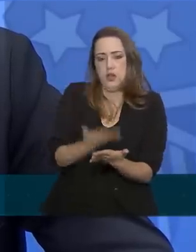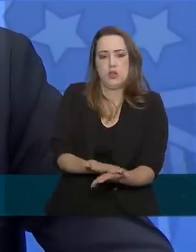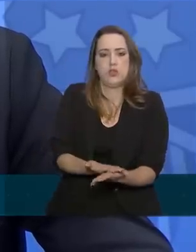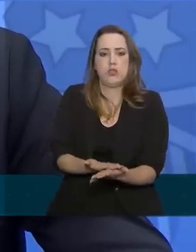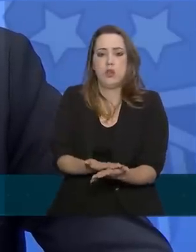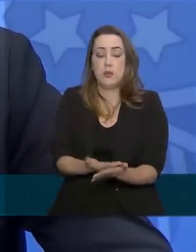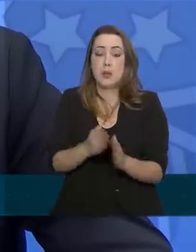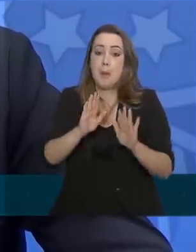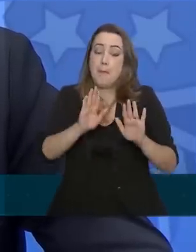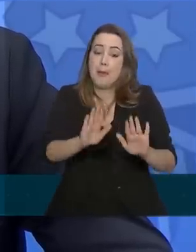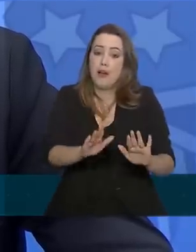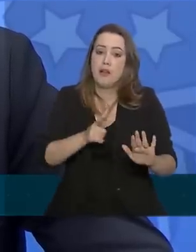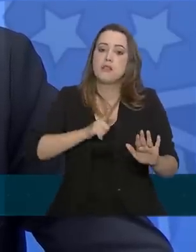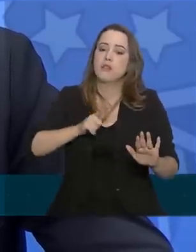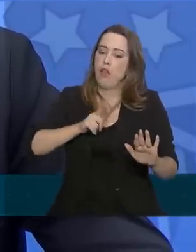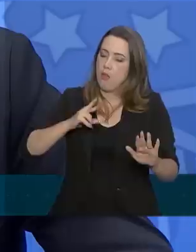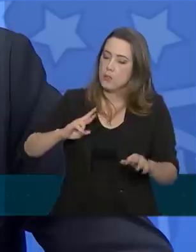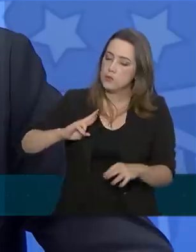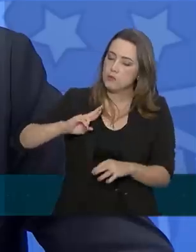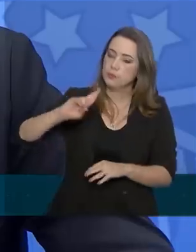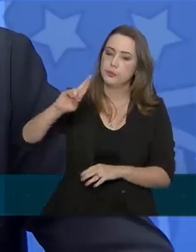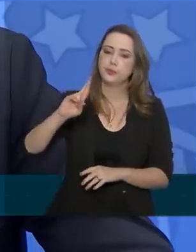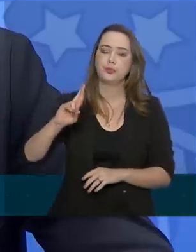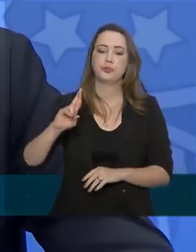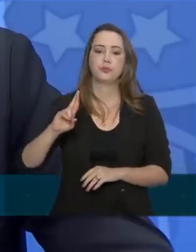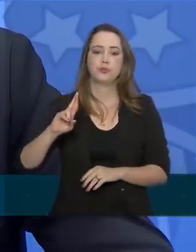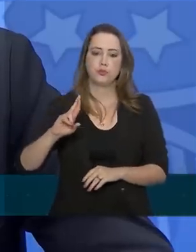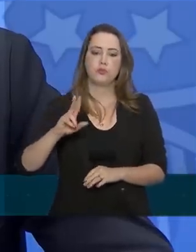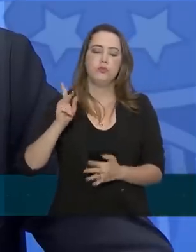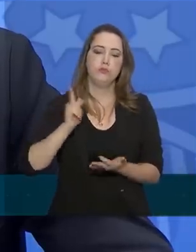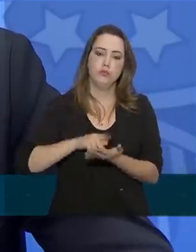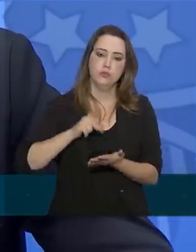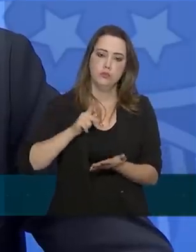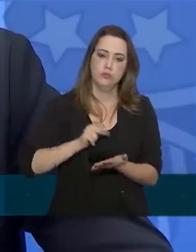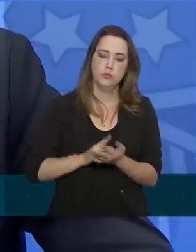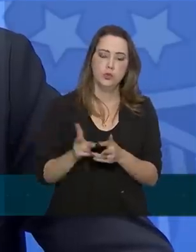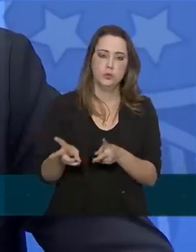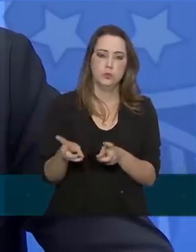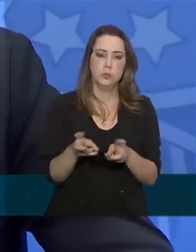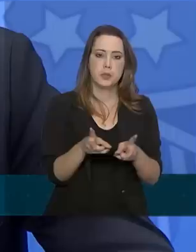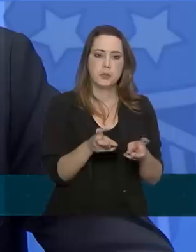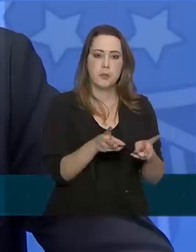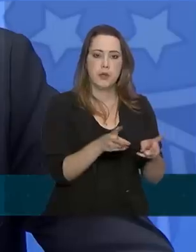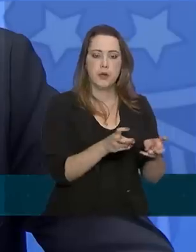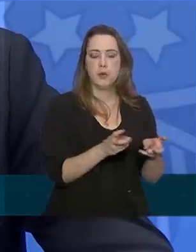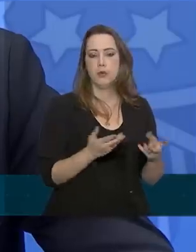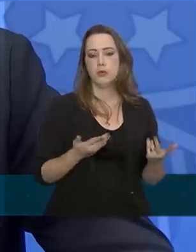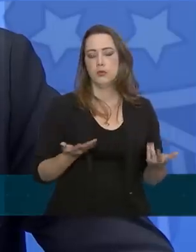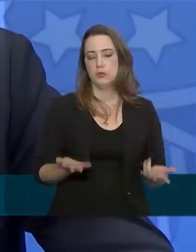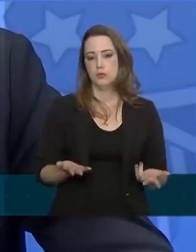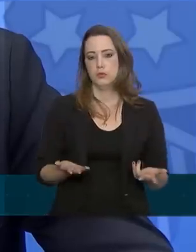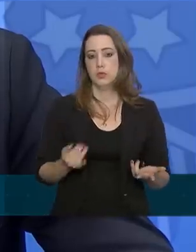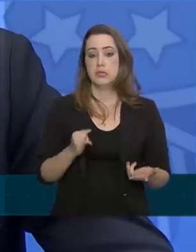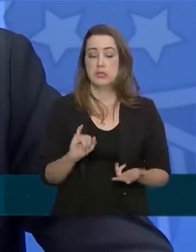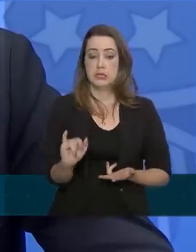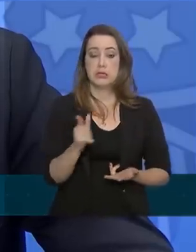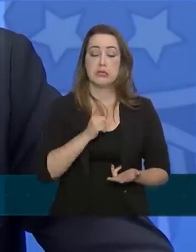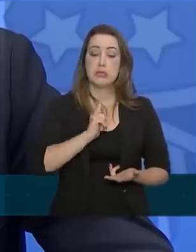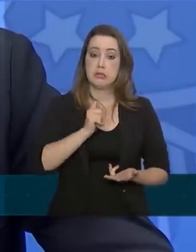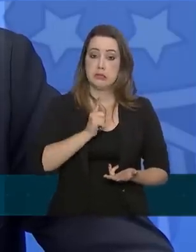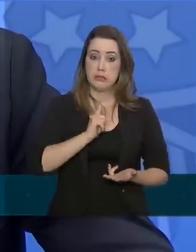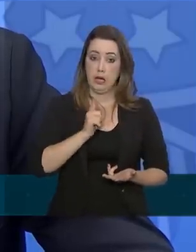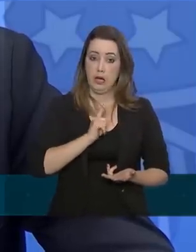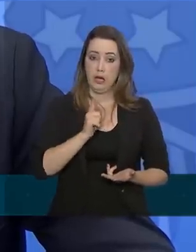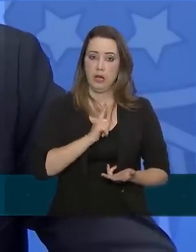pt confirmou temos muita responsabilidade e realmente identificar se houve ou não uma